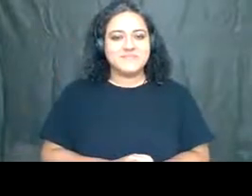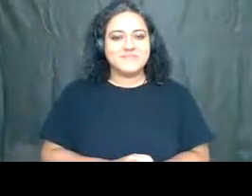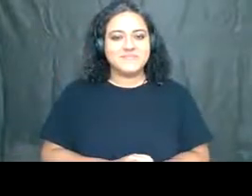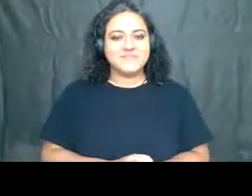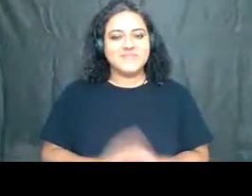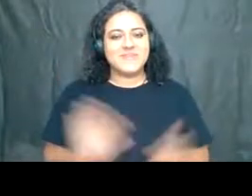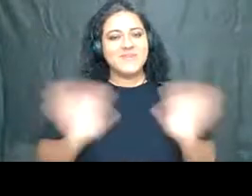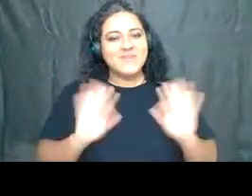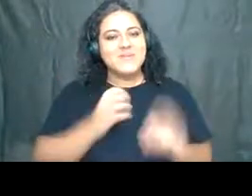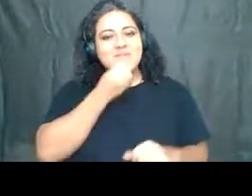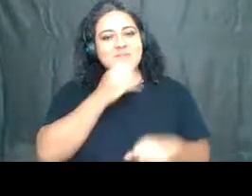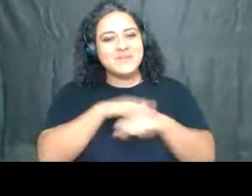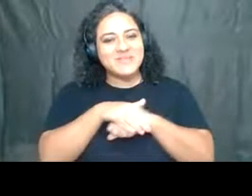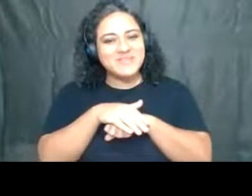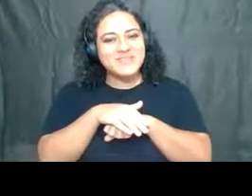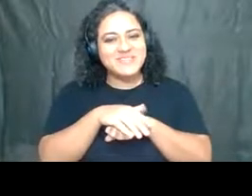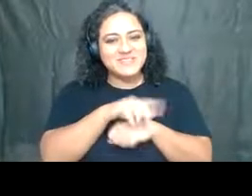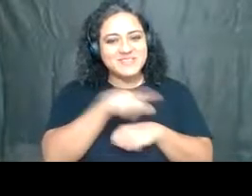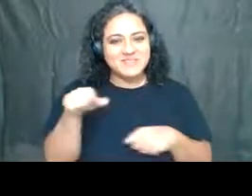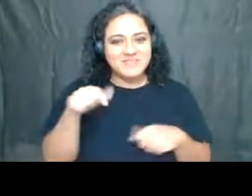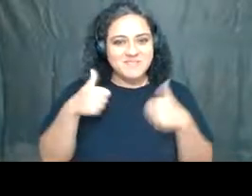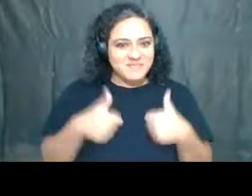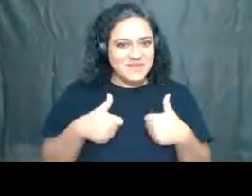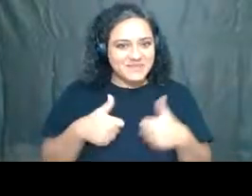Olá, boa noite. Vocês me ouvem bem?